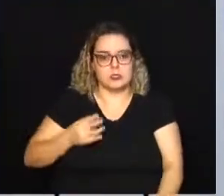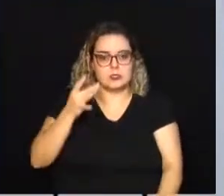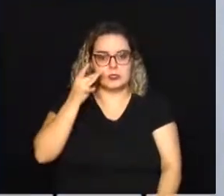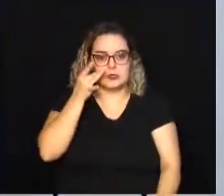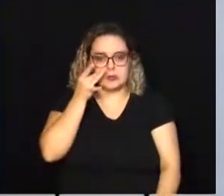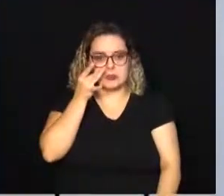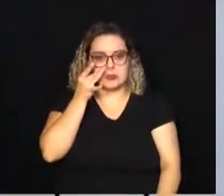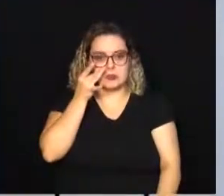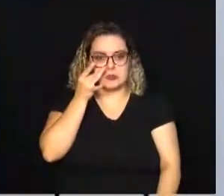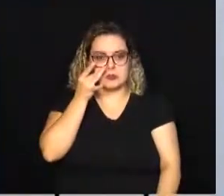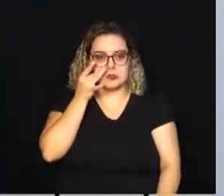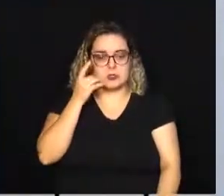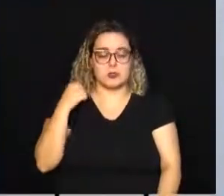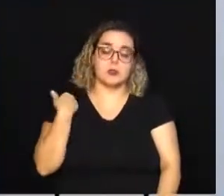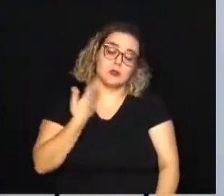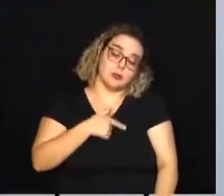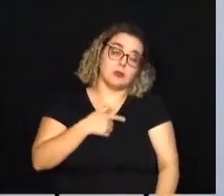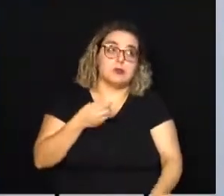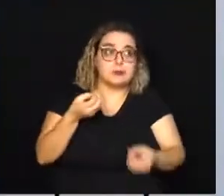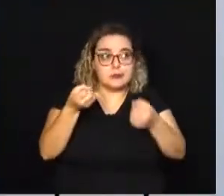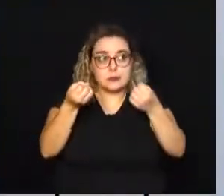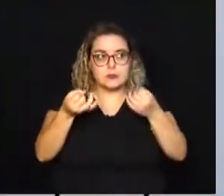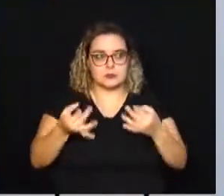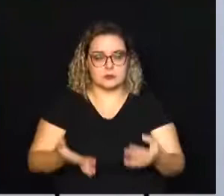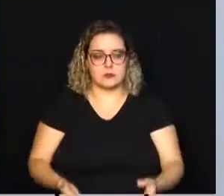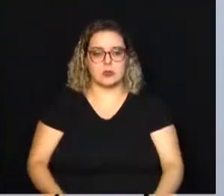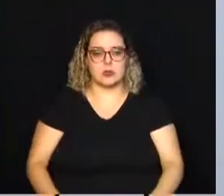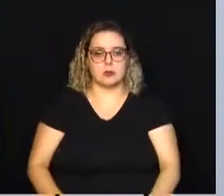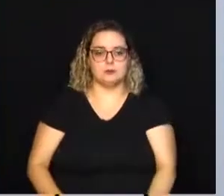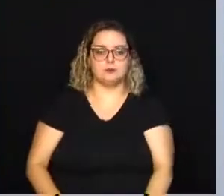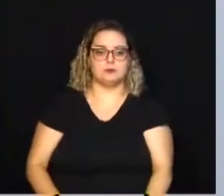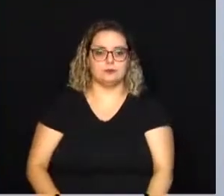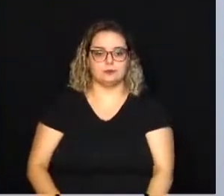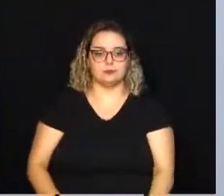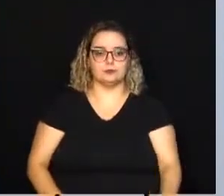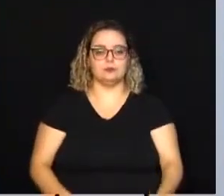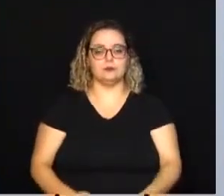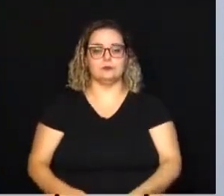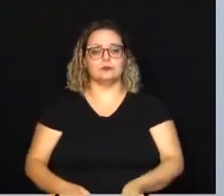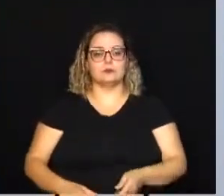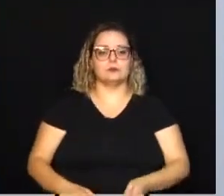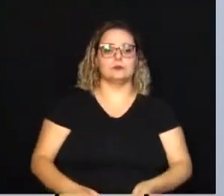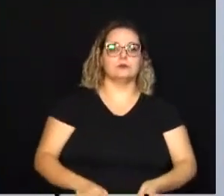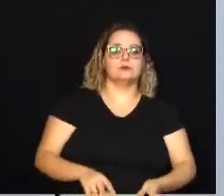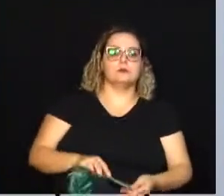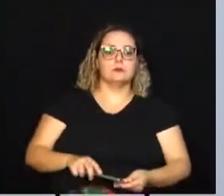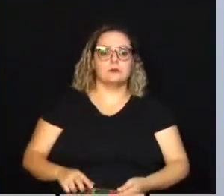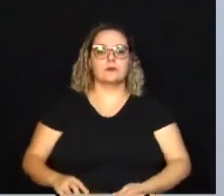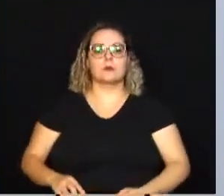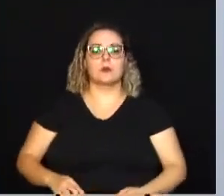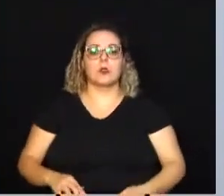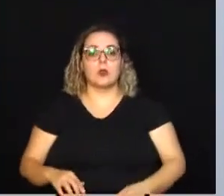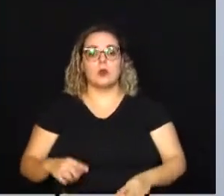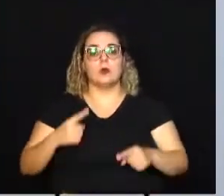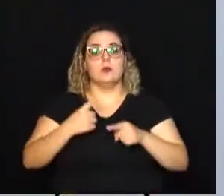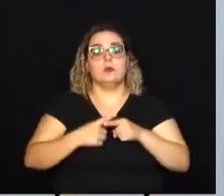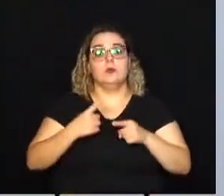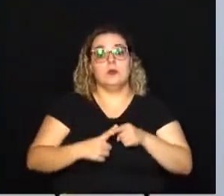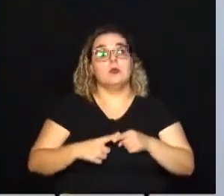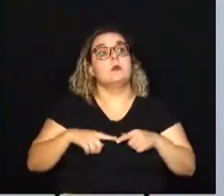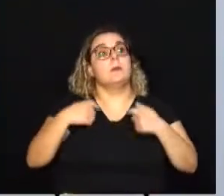assim que a gente pode classificar, porque ela é imprescindível para a sociabilidade, para o processo